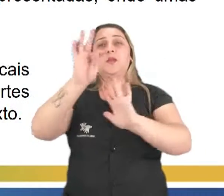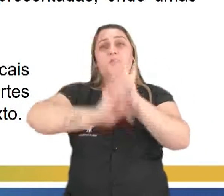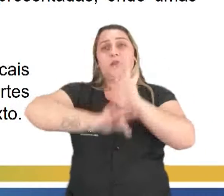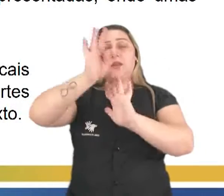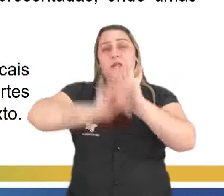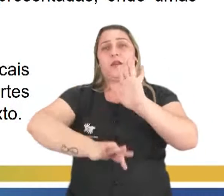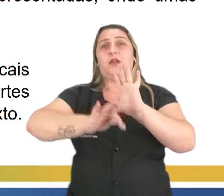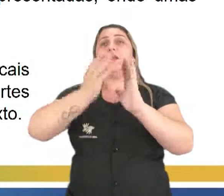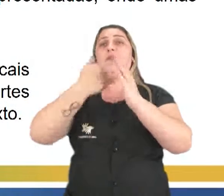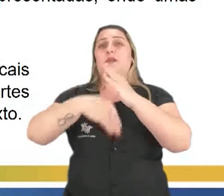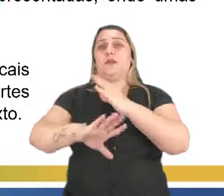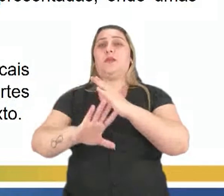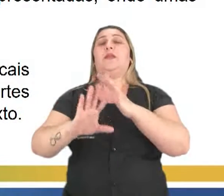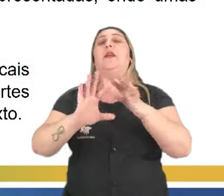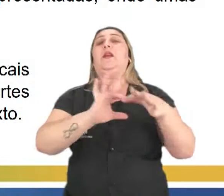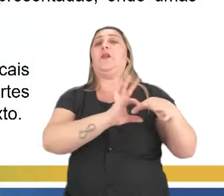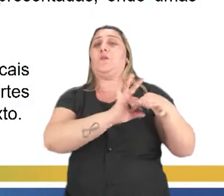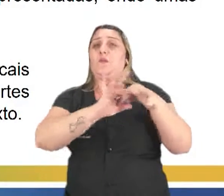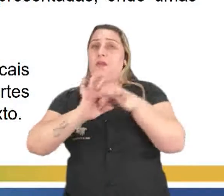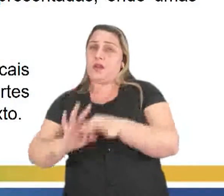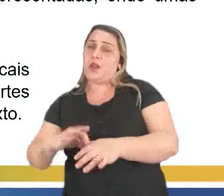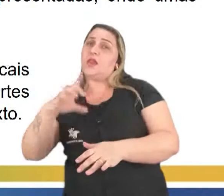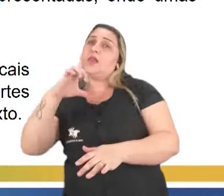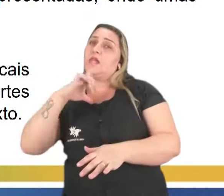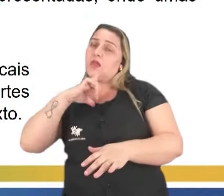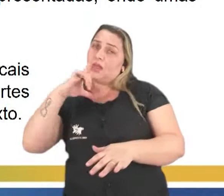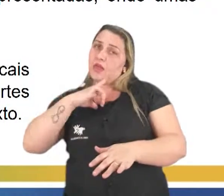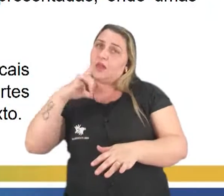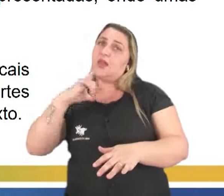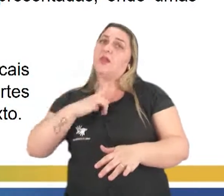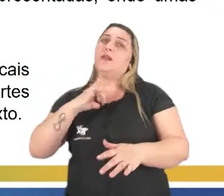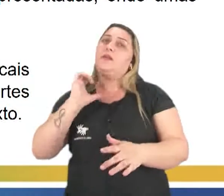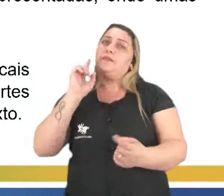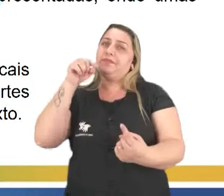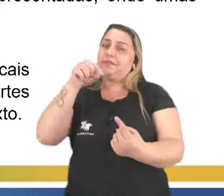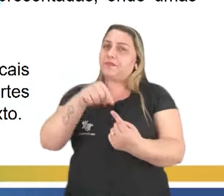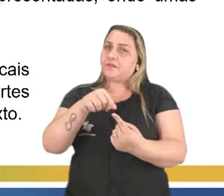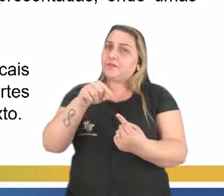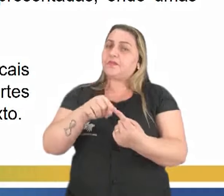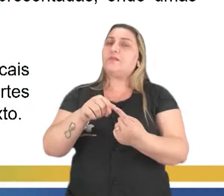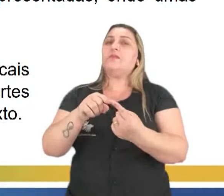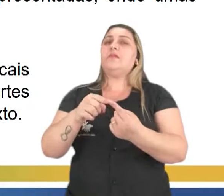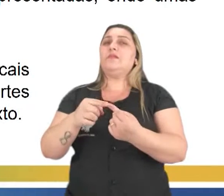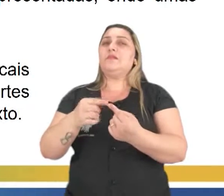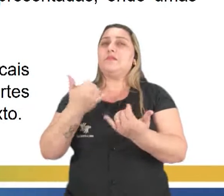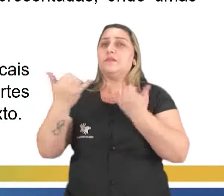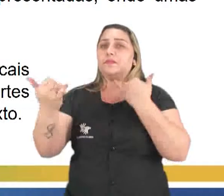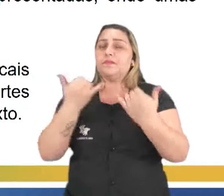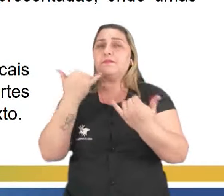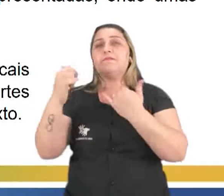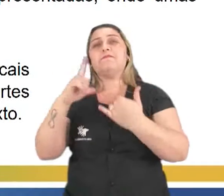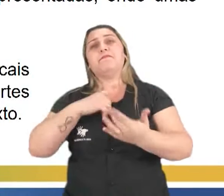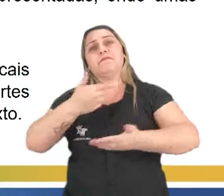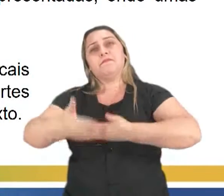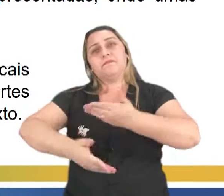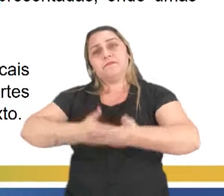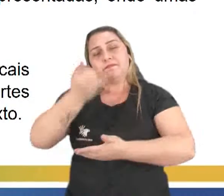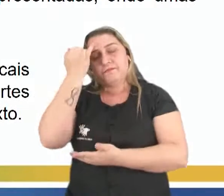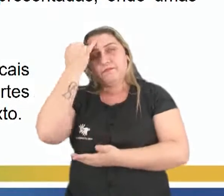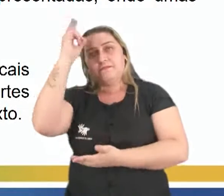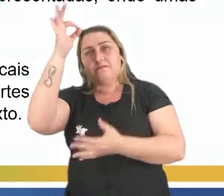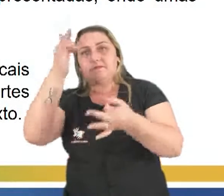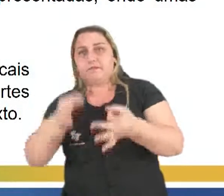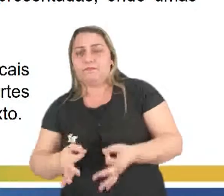mensagem de um texto é coerente quando ela faz sentido e é comunicada de forma que haja uma relação lógica entre as